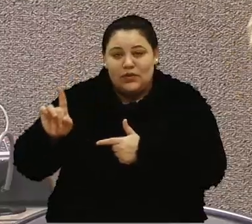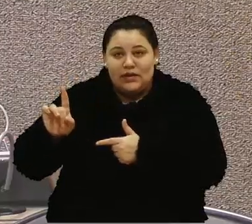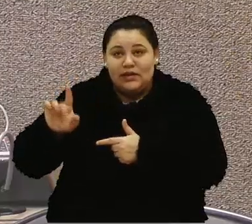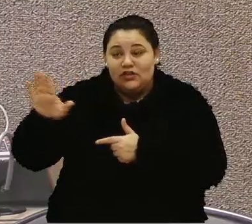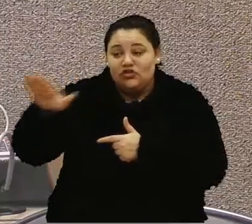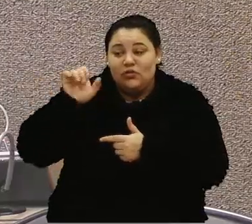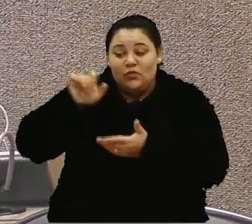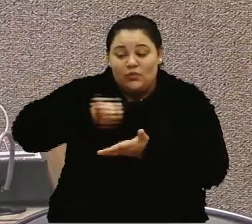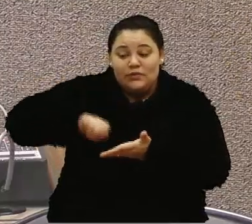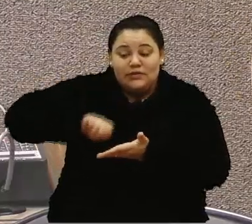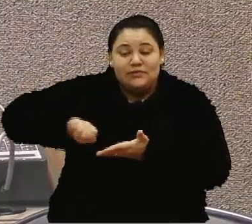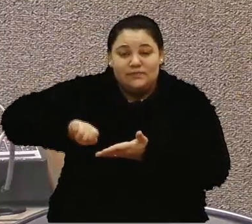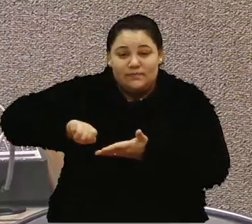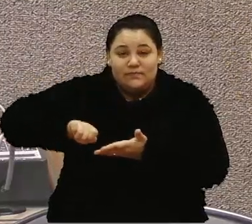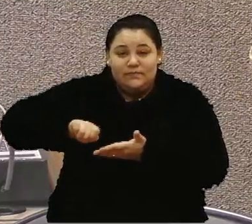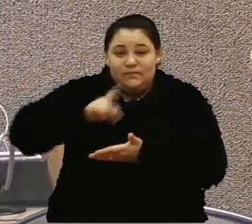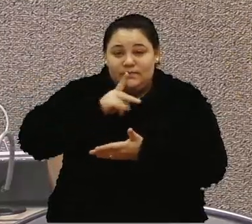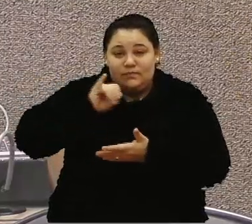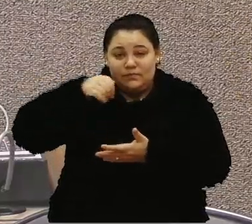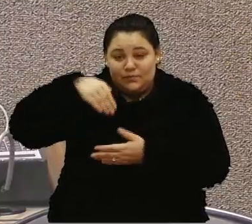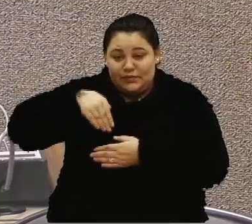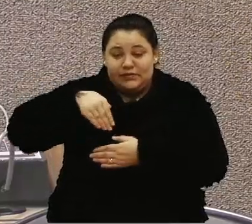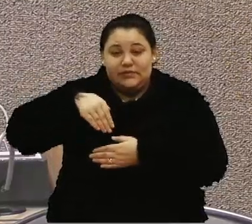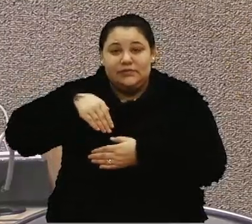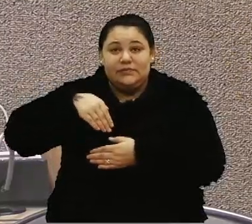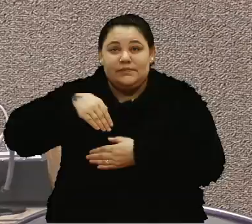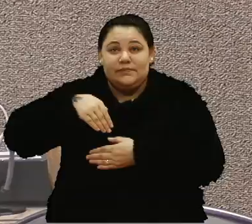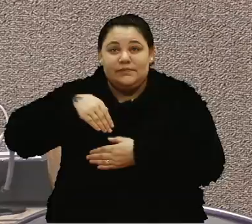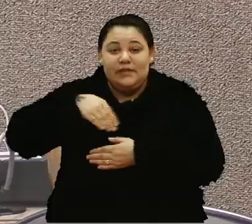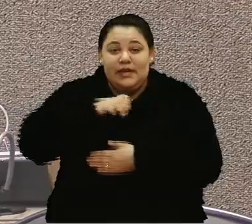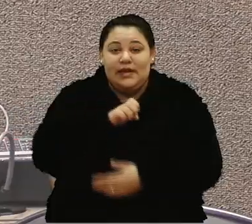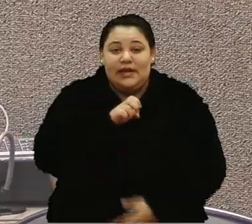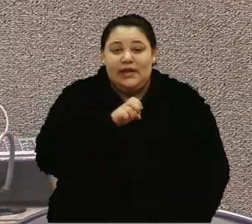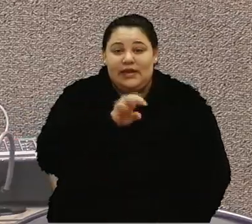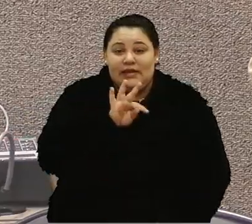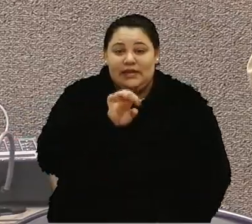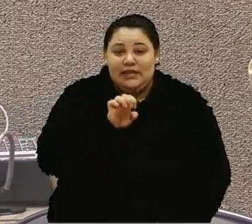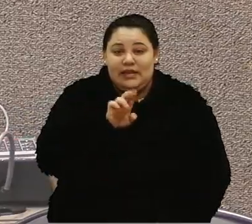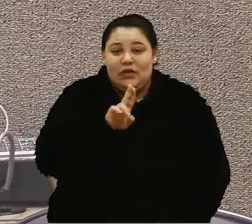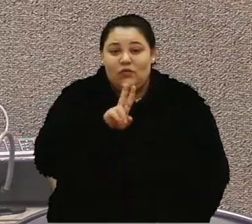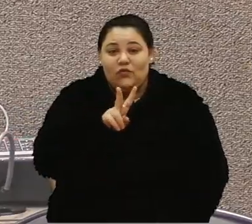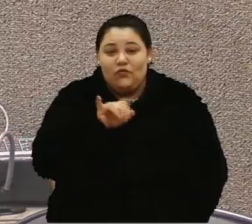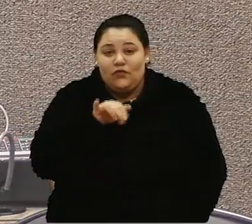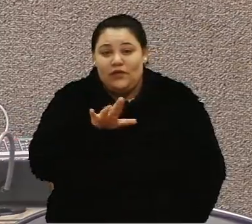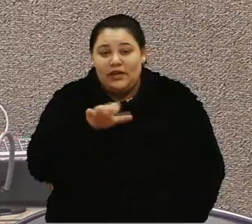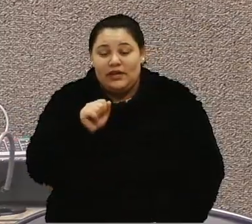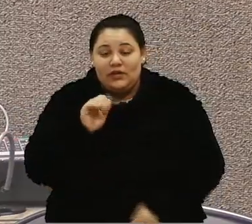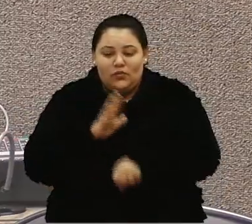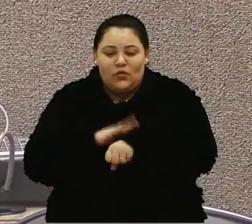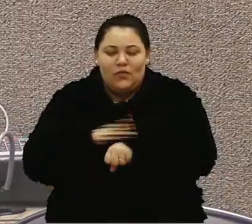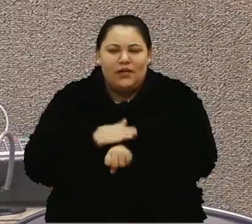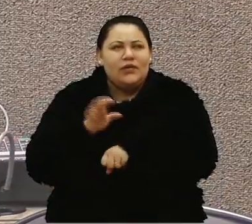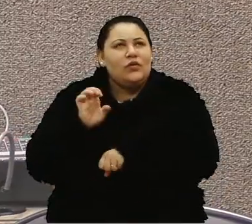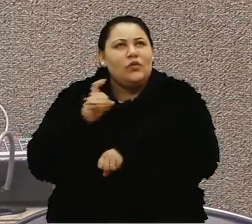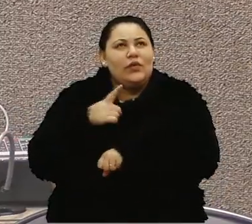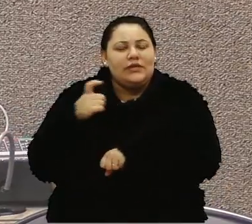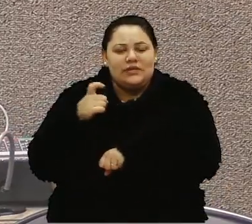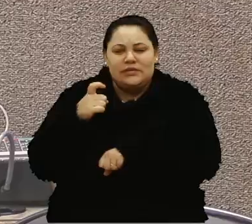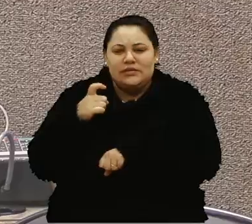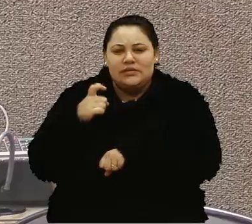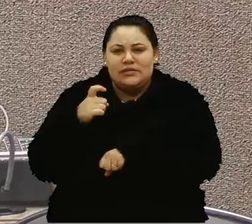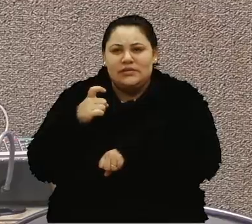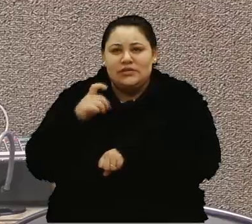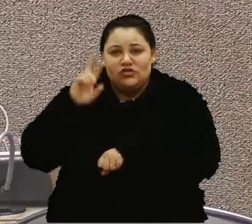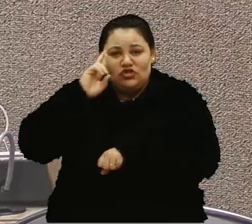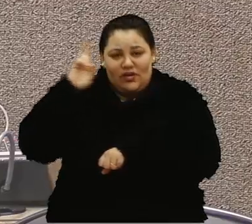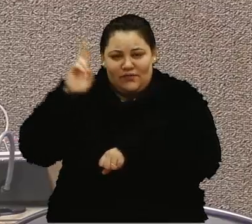isso, que se diga o Primeira Infância Melhor, foi a Itelvina, trazida à época pelo então diretor pedagógico Wagner, que foi